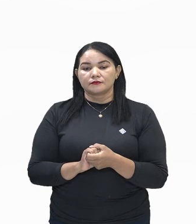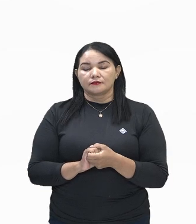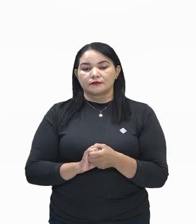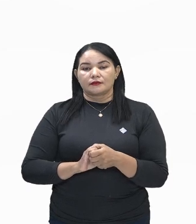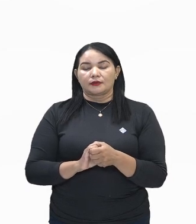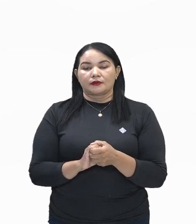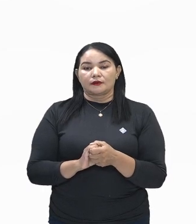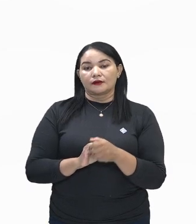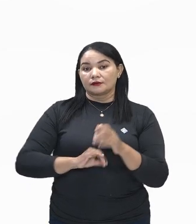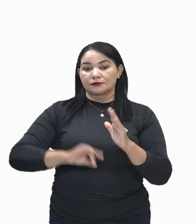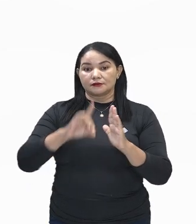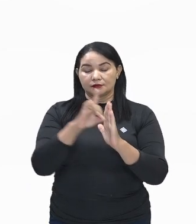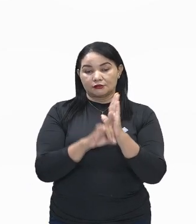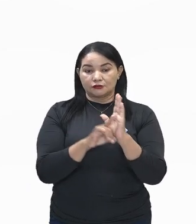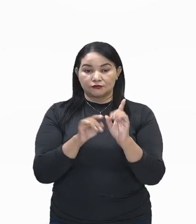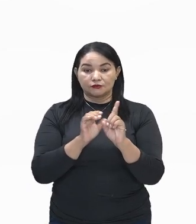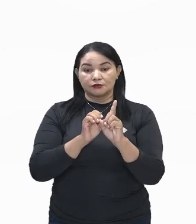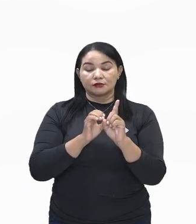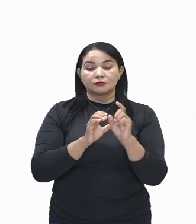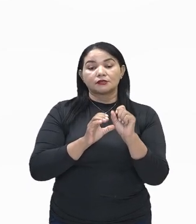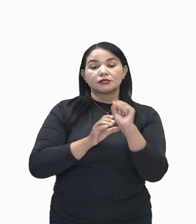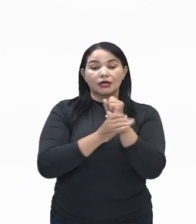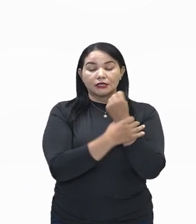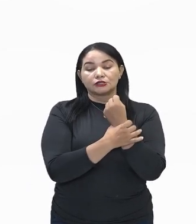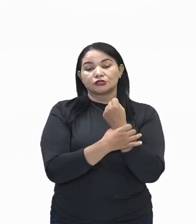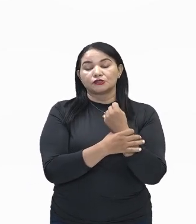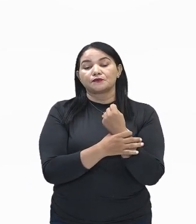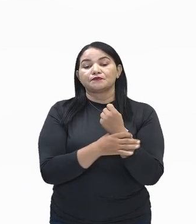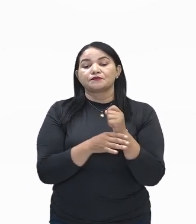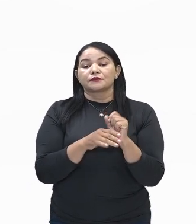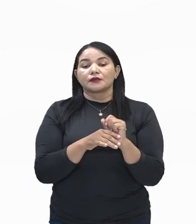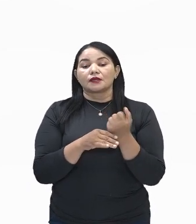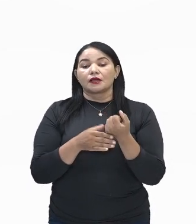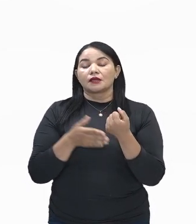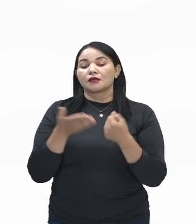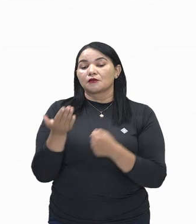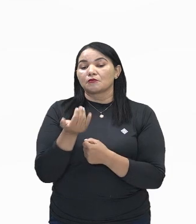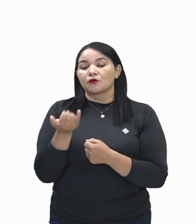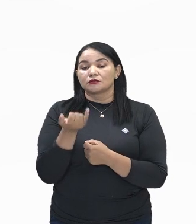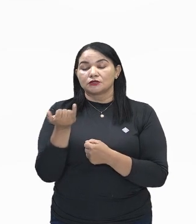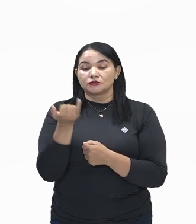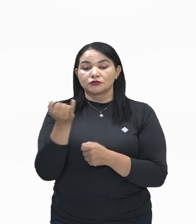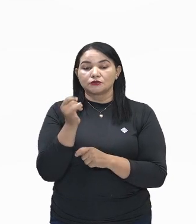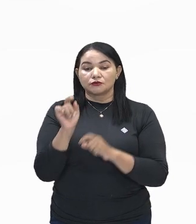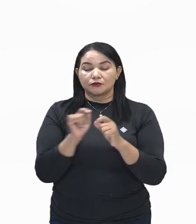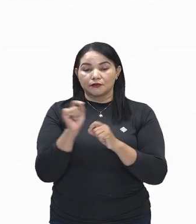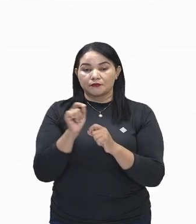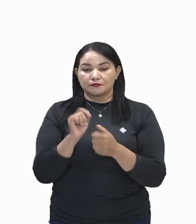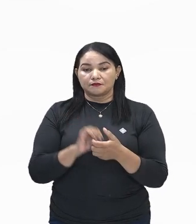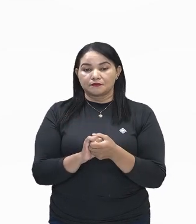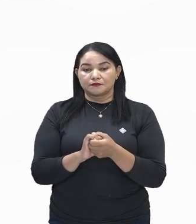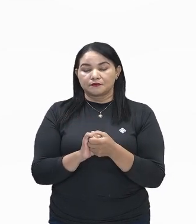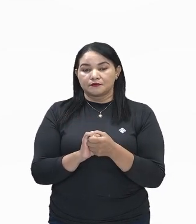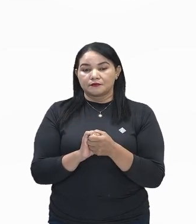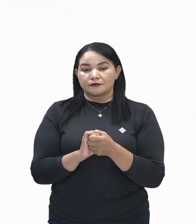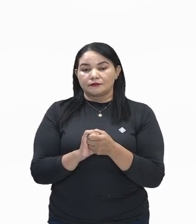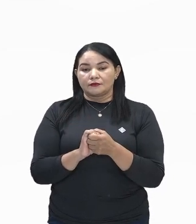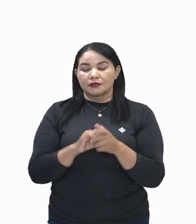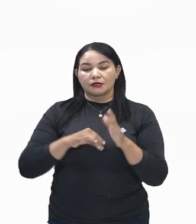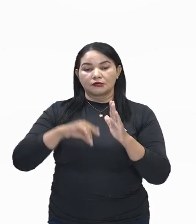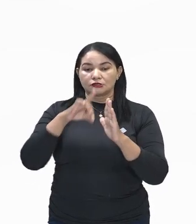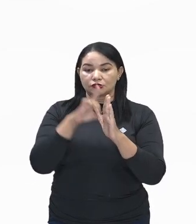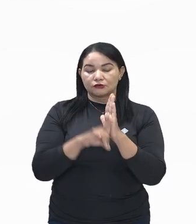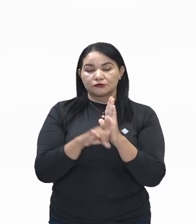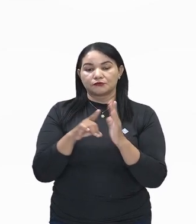Direitos e garantias fundamentais. Então, direito a Estado,